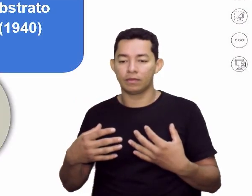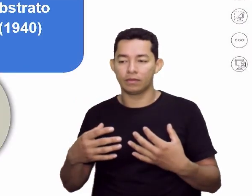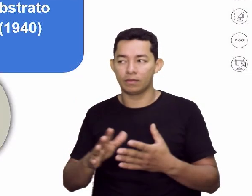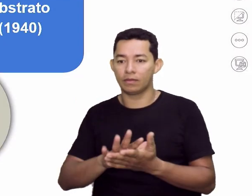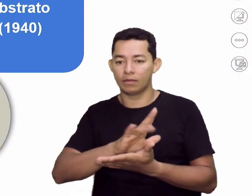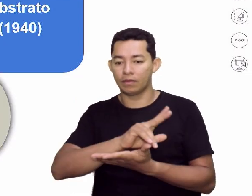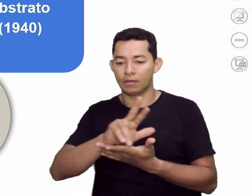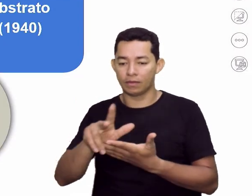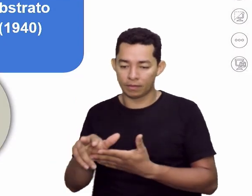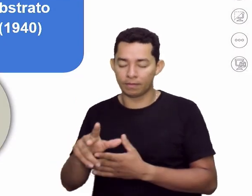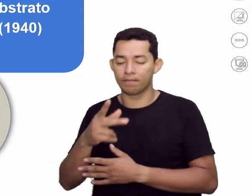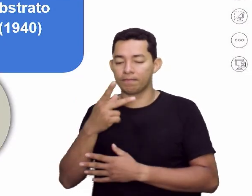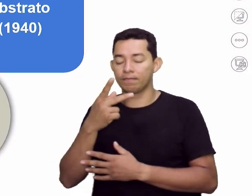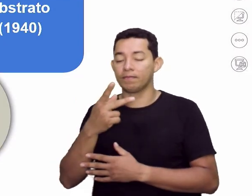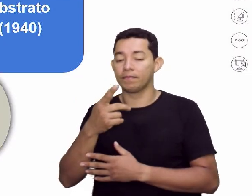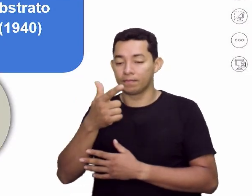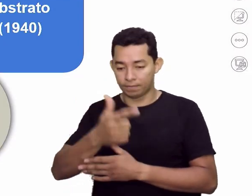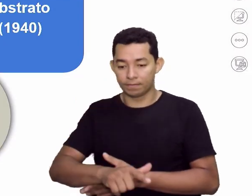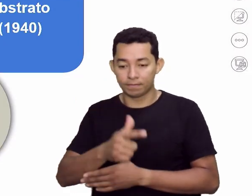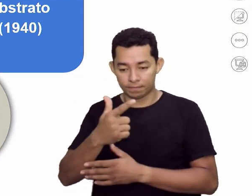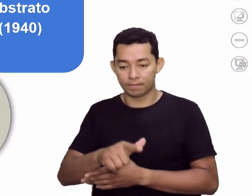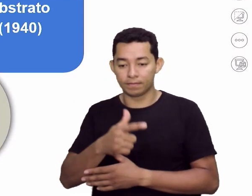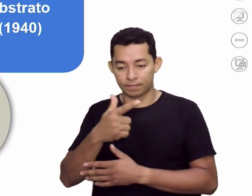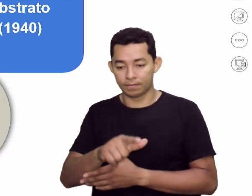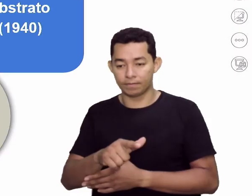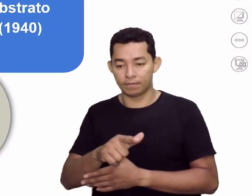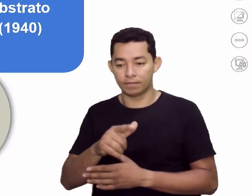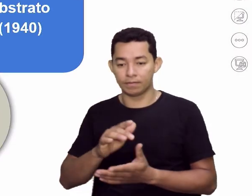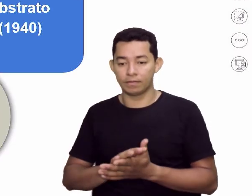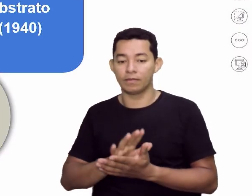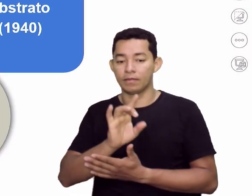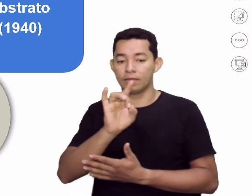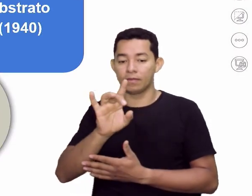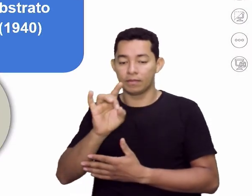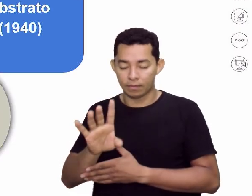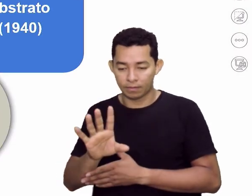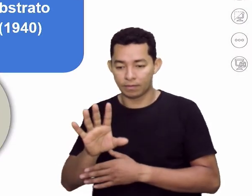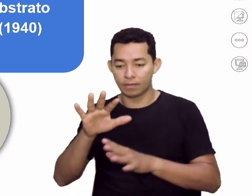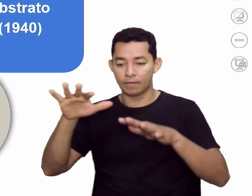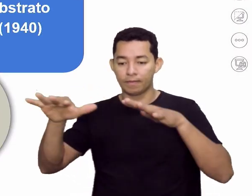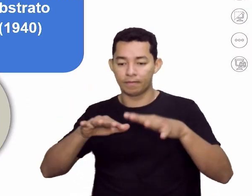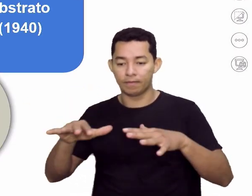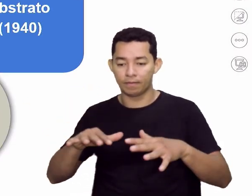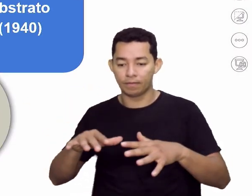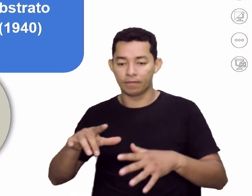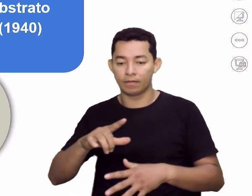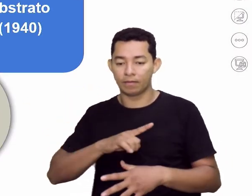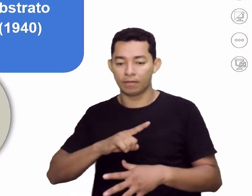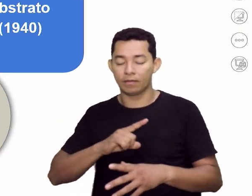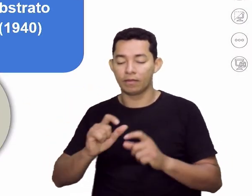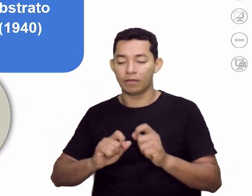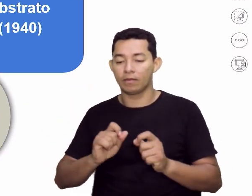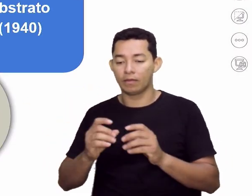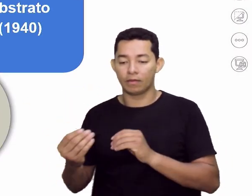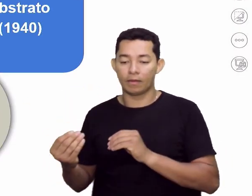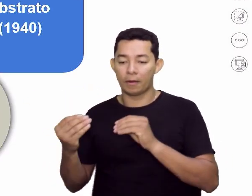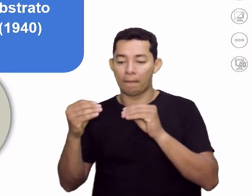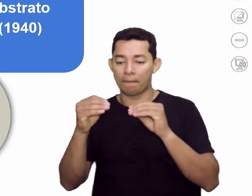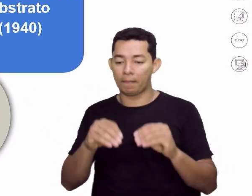várias vezes, cada artista, cada movimento, ele vai